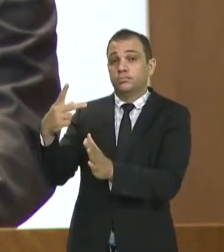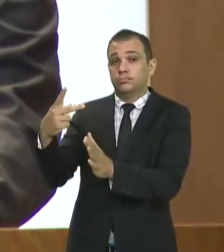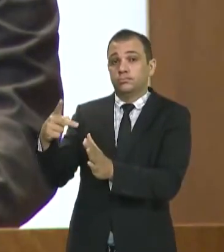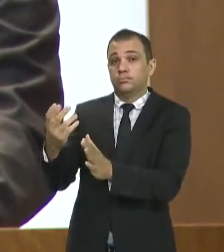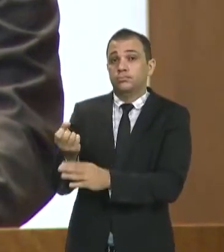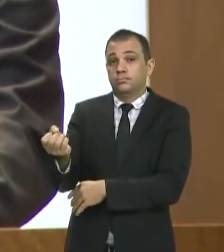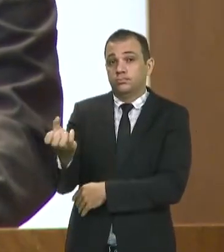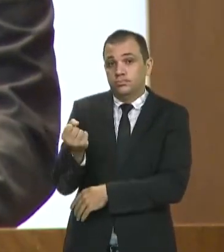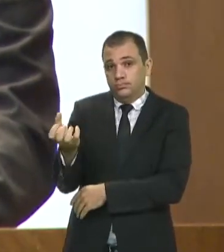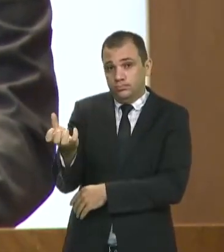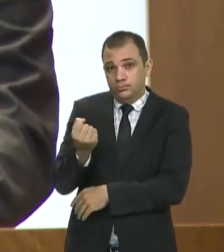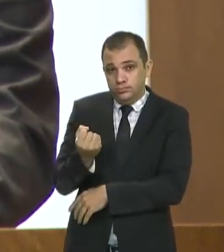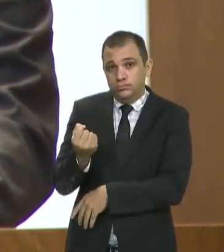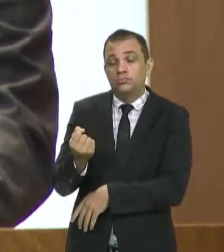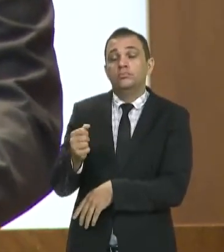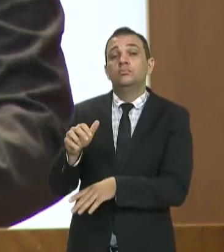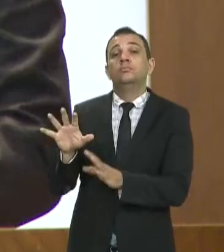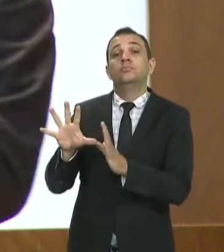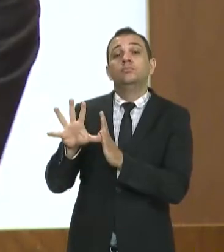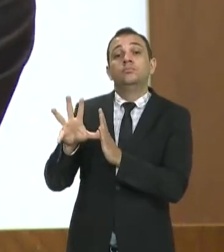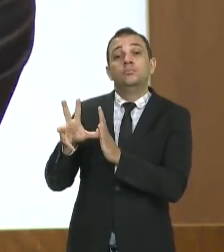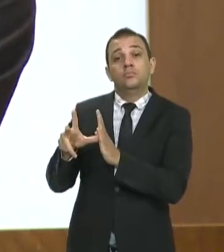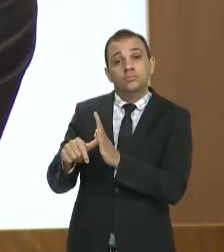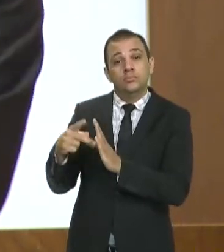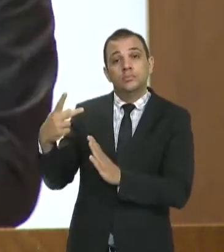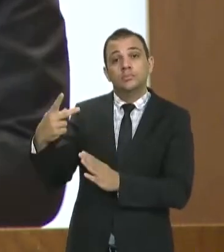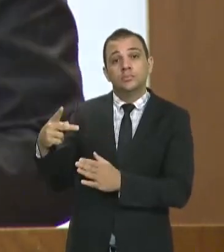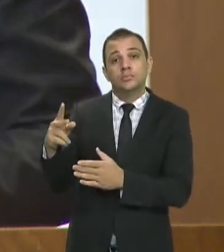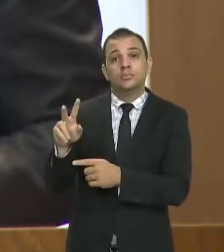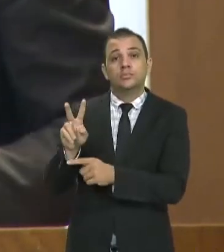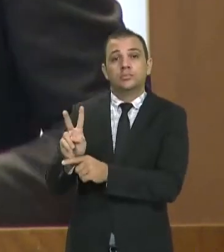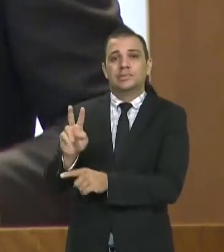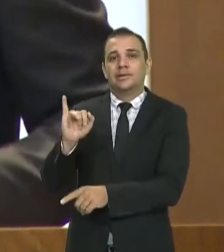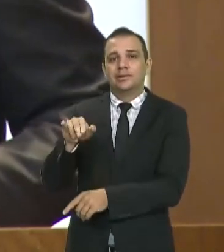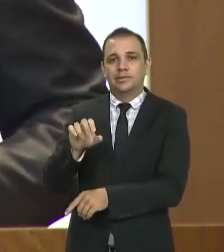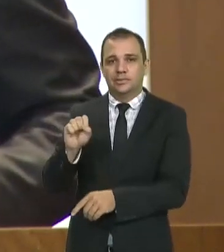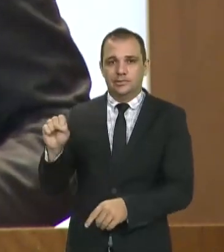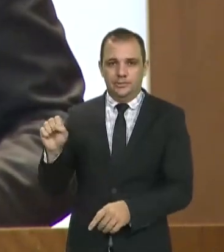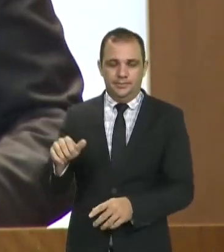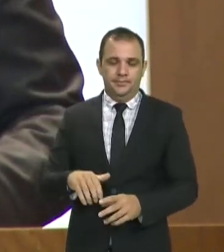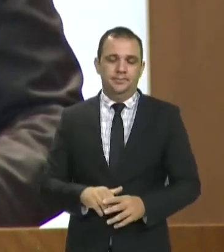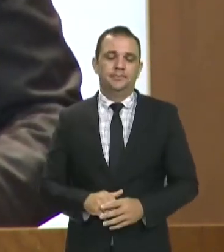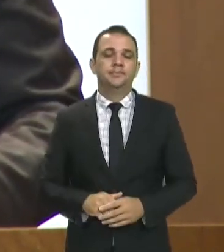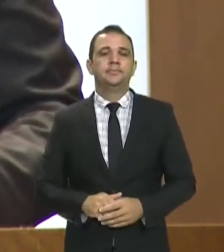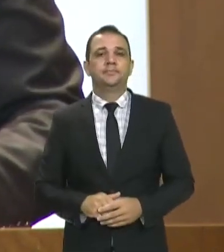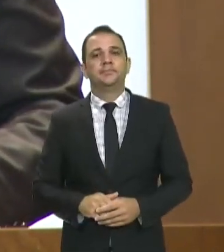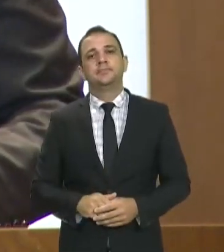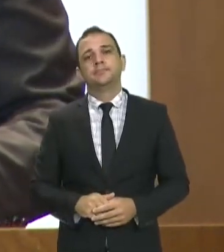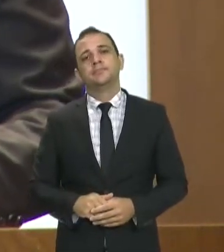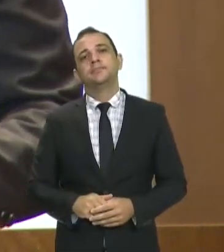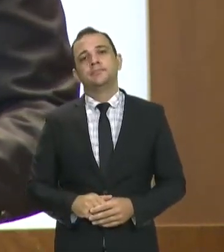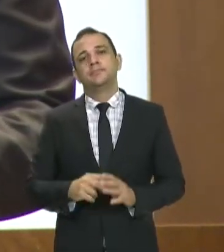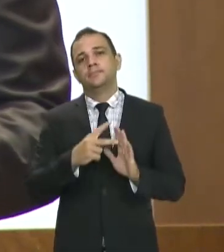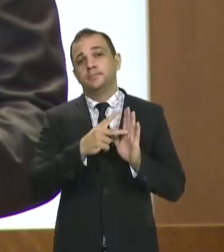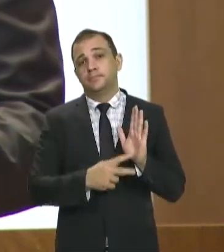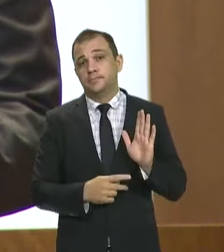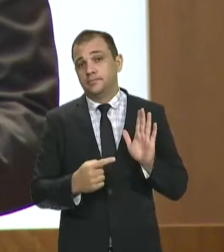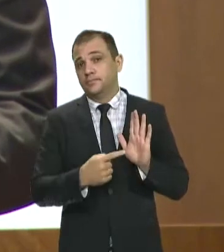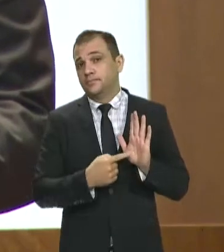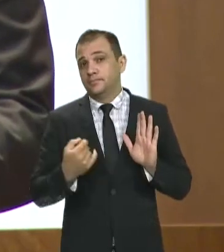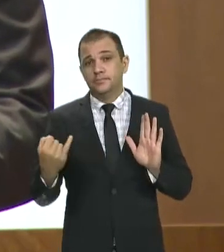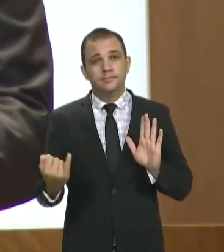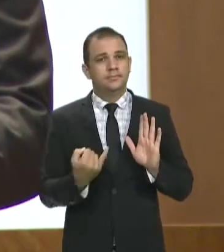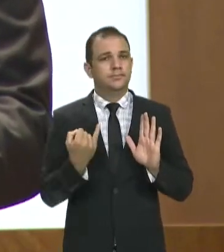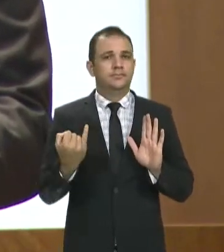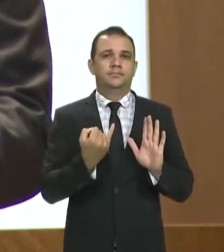aposentadoria, metendo a mão no benefício do idoso. Então, um projeto de suma importância, projeto que teve a